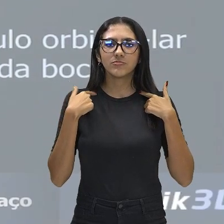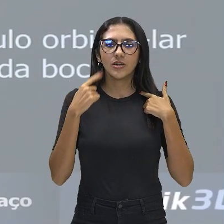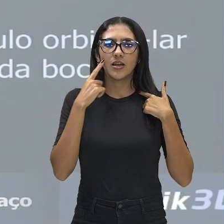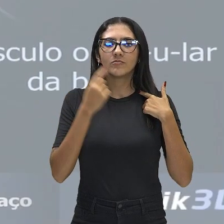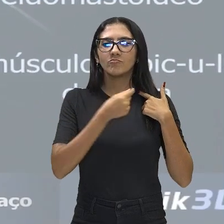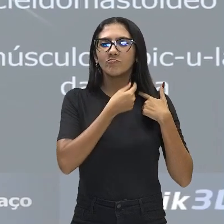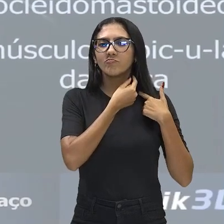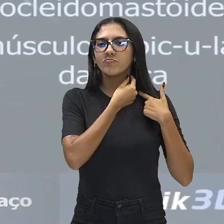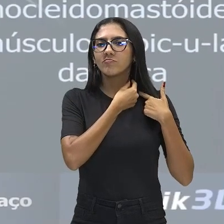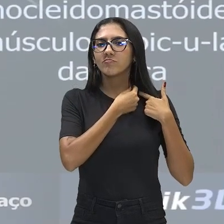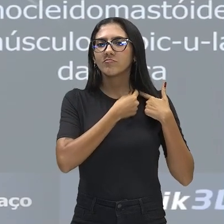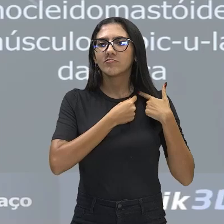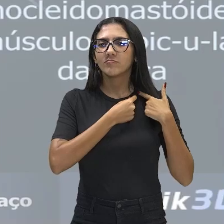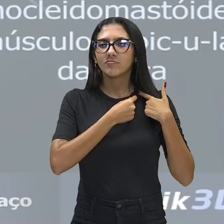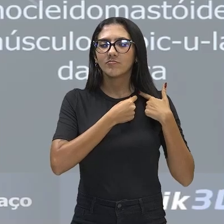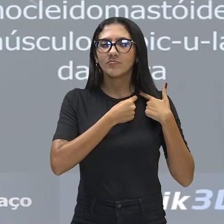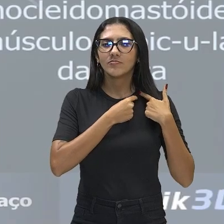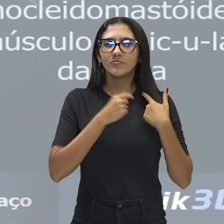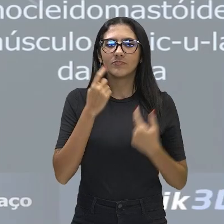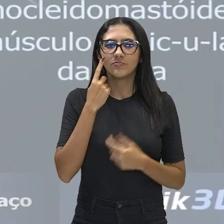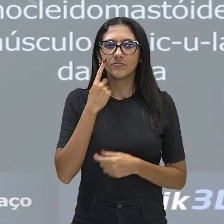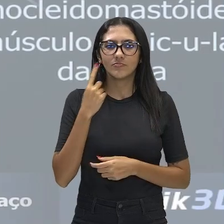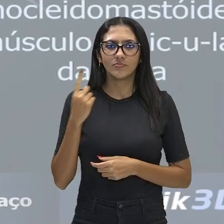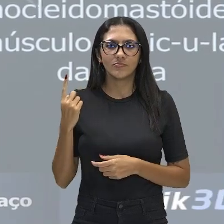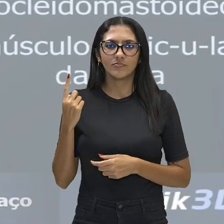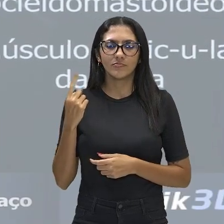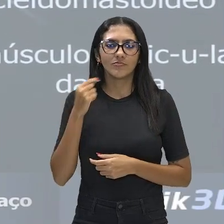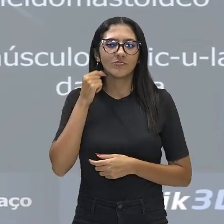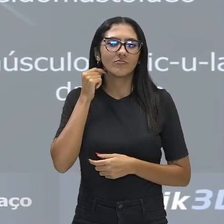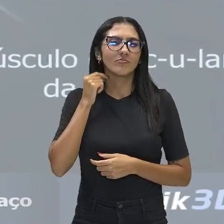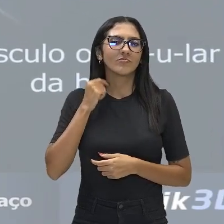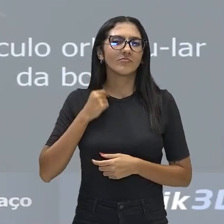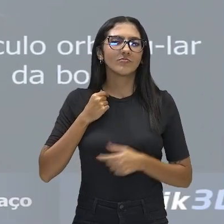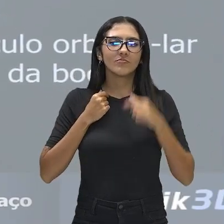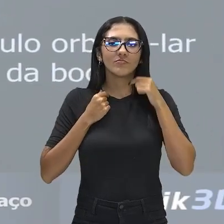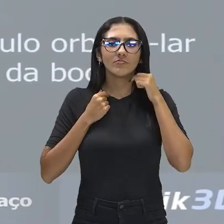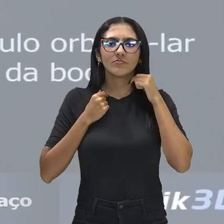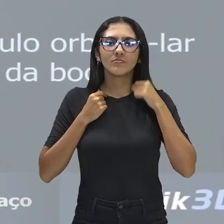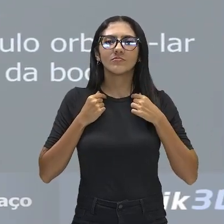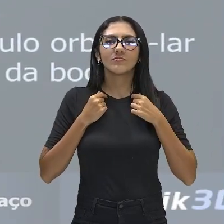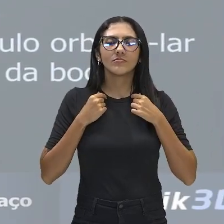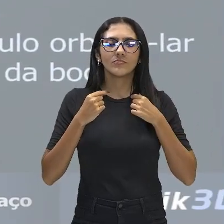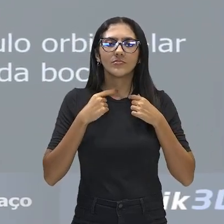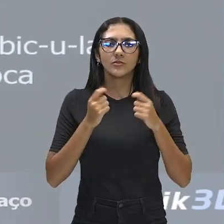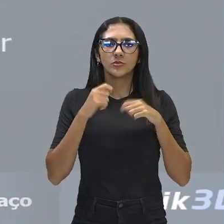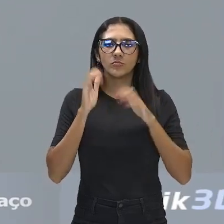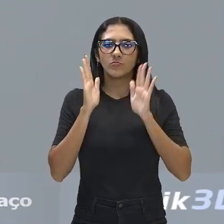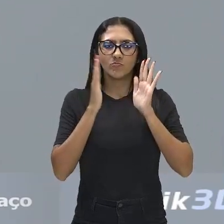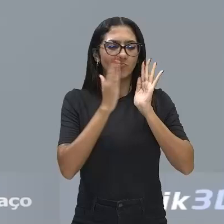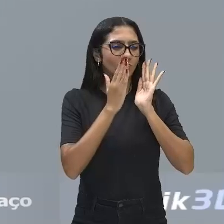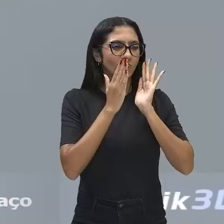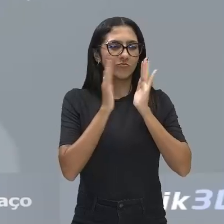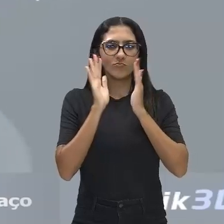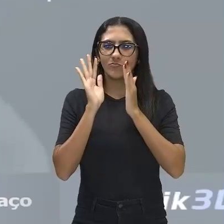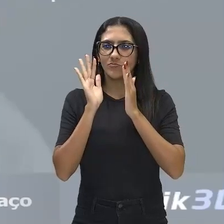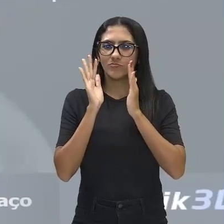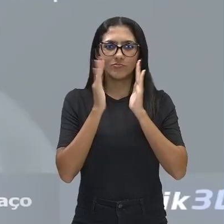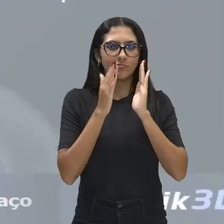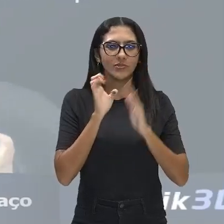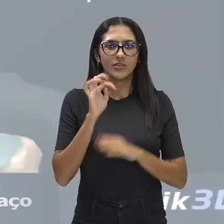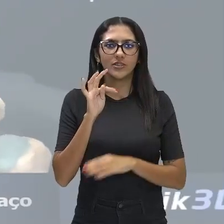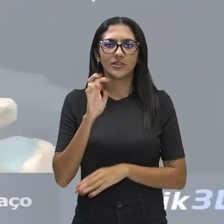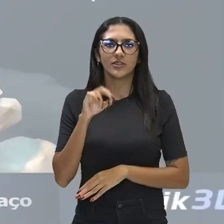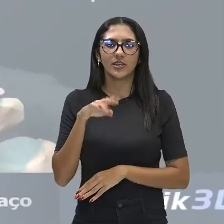o esternocleidomastoide, certo? Que permite que você gire a sua